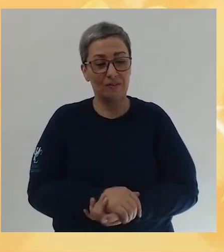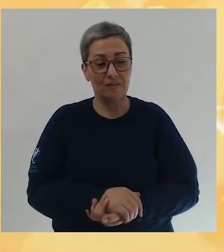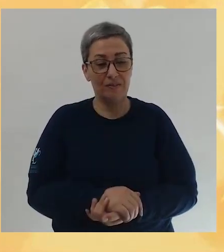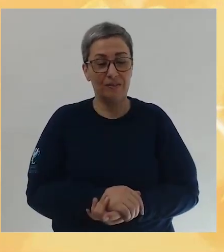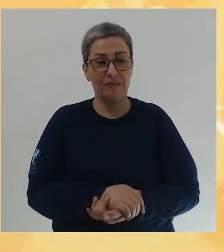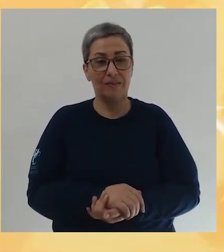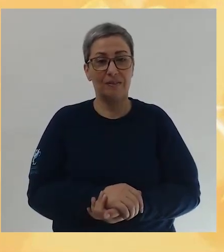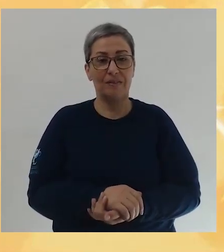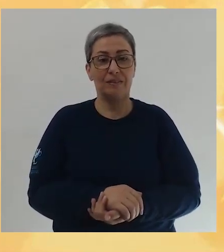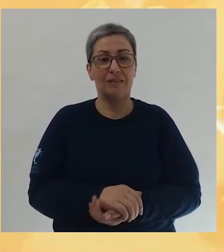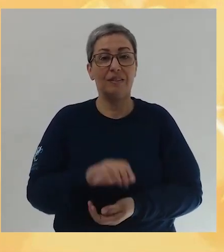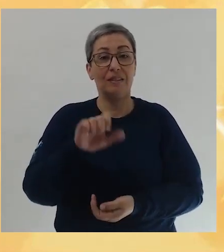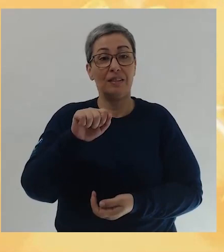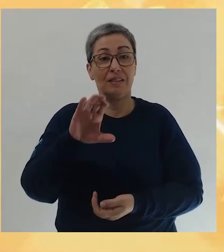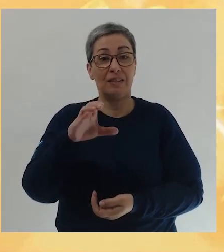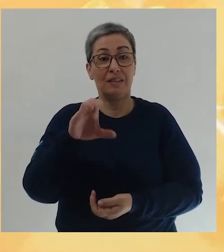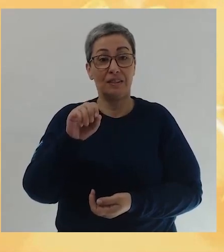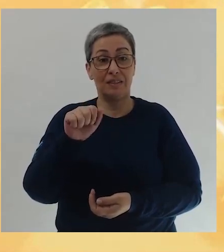cafuné,